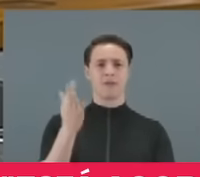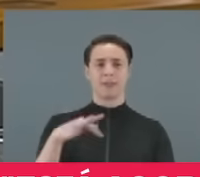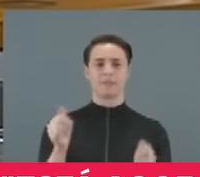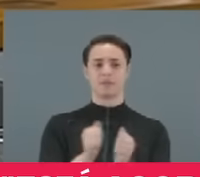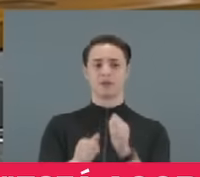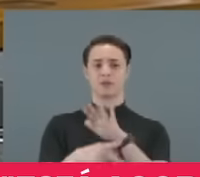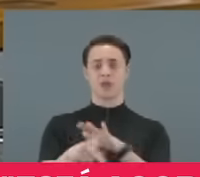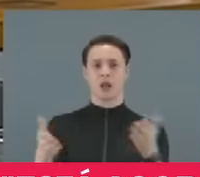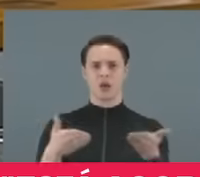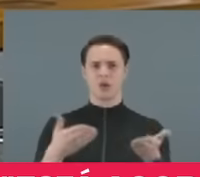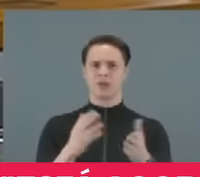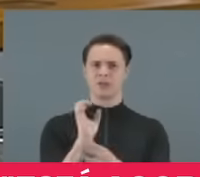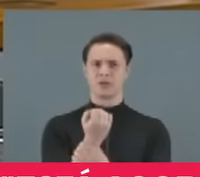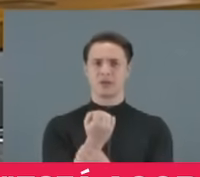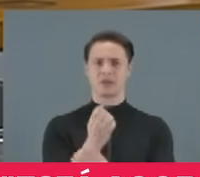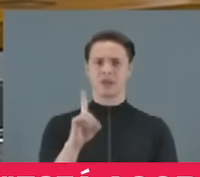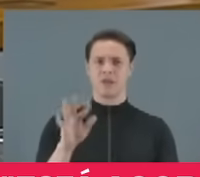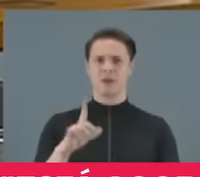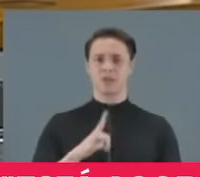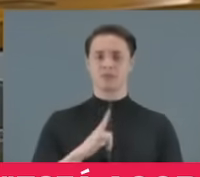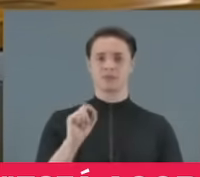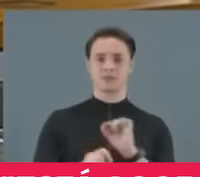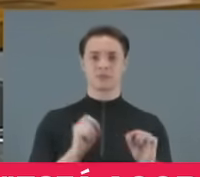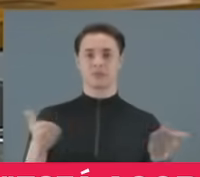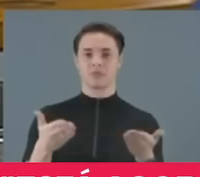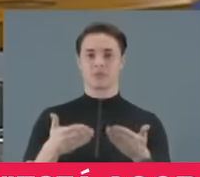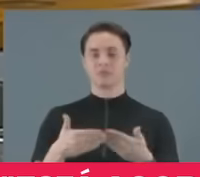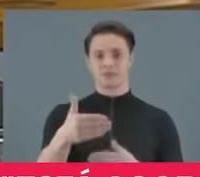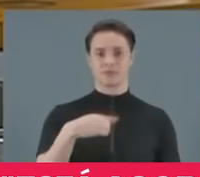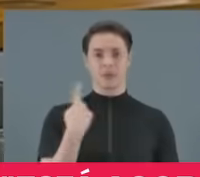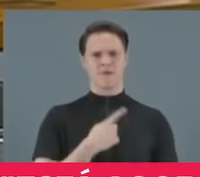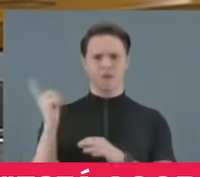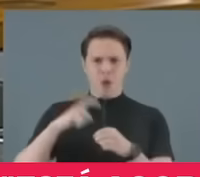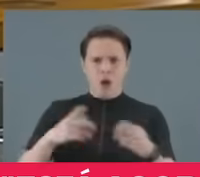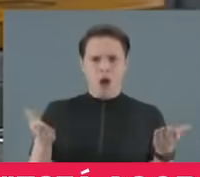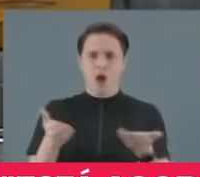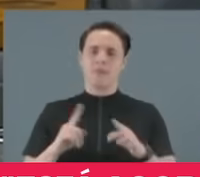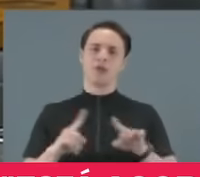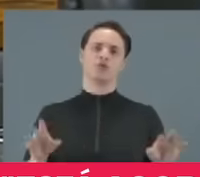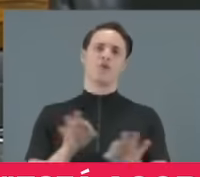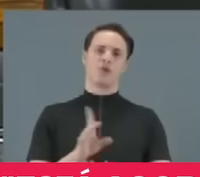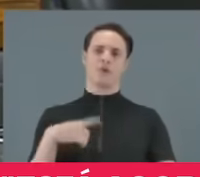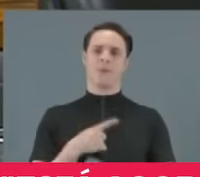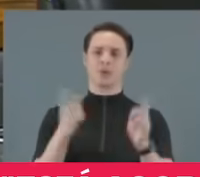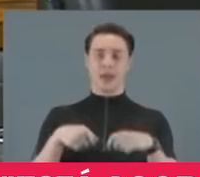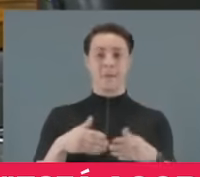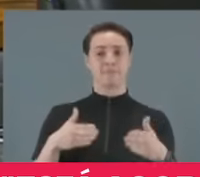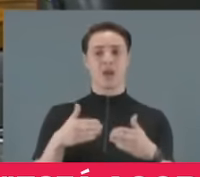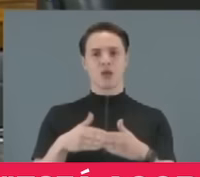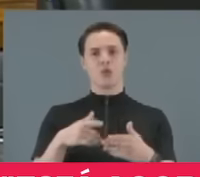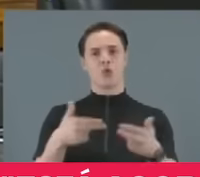justamente na segurança do DF. E a partir da intervenção, este protocolo não foi retomado, mas foi suficiente para impedir o